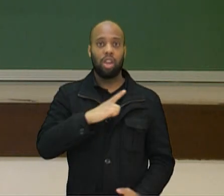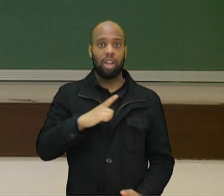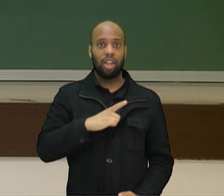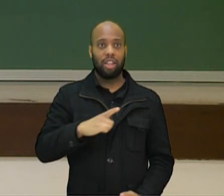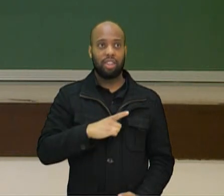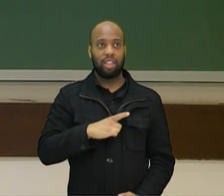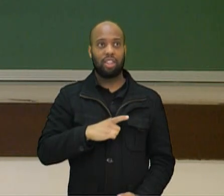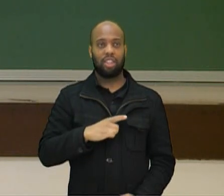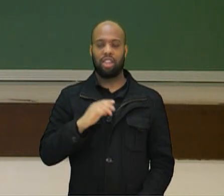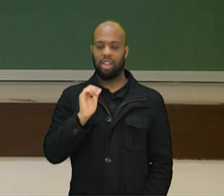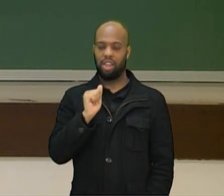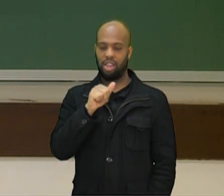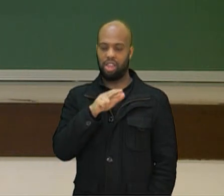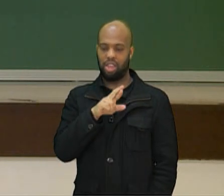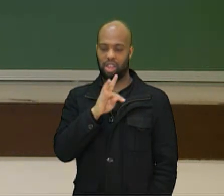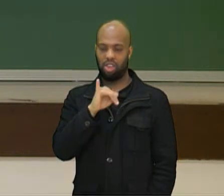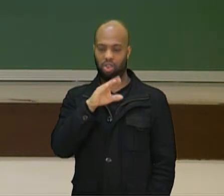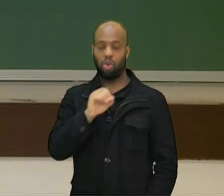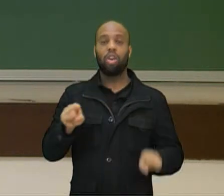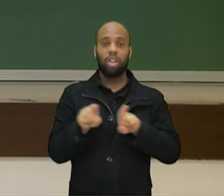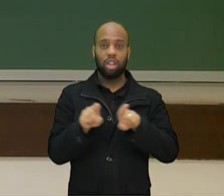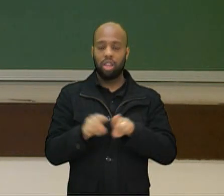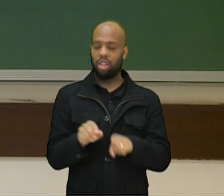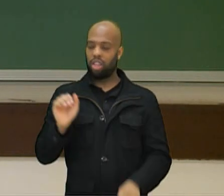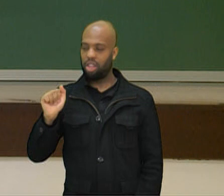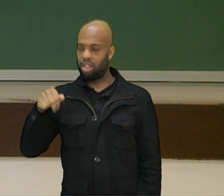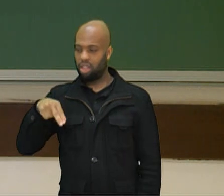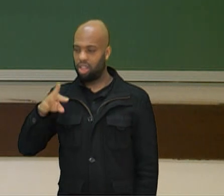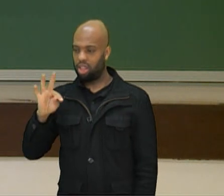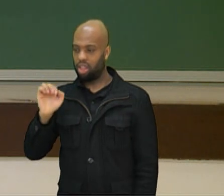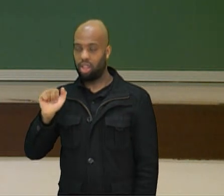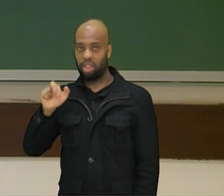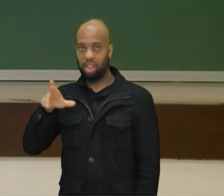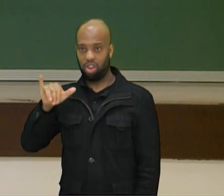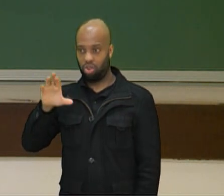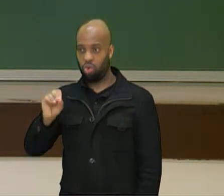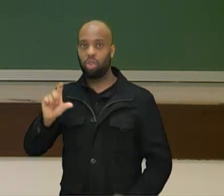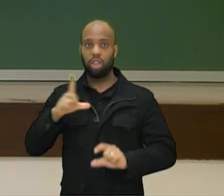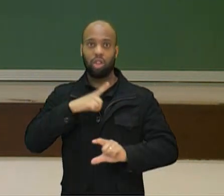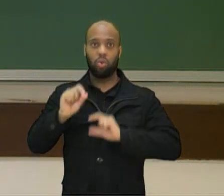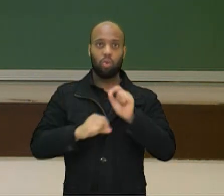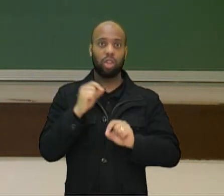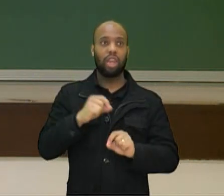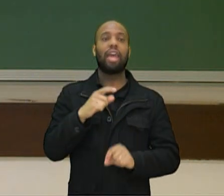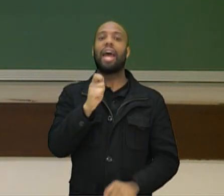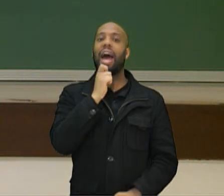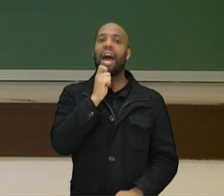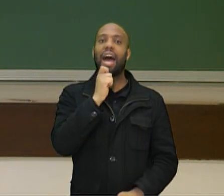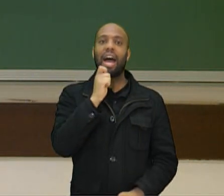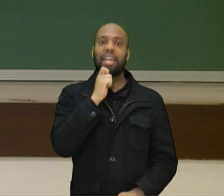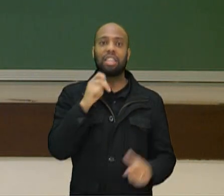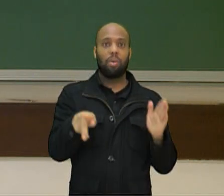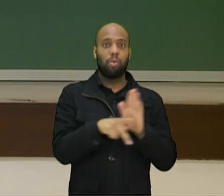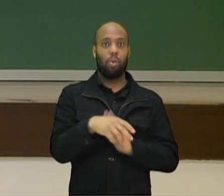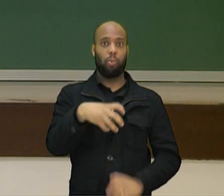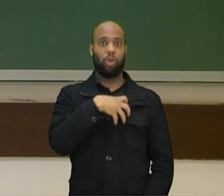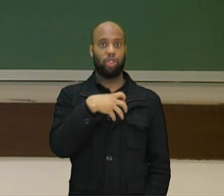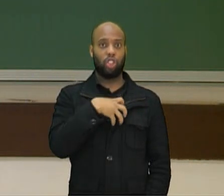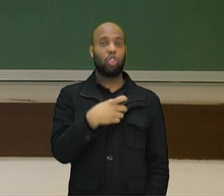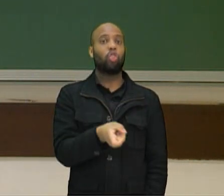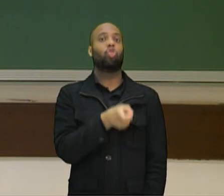Oceano Glacial Ártico quanto o Oceano Glacial Antártico uma grande quantidade de suas águas ainda no estado físico,